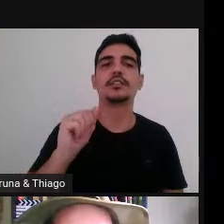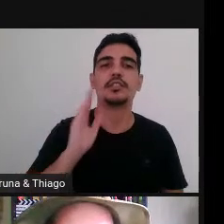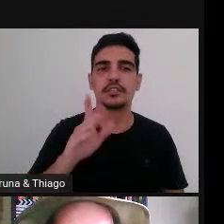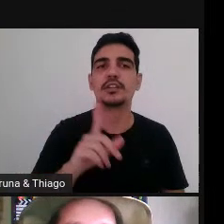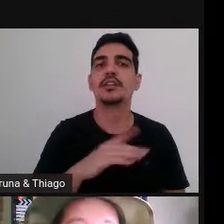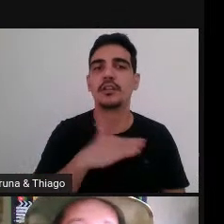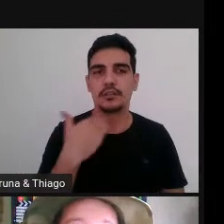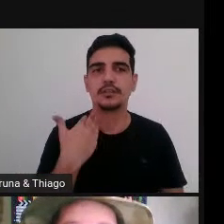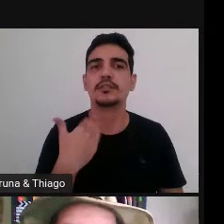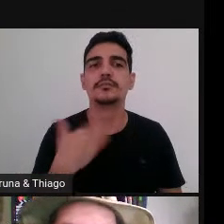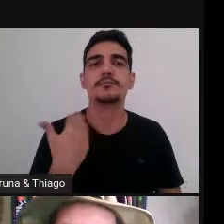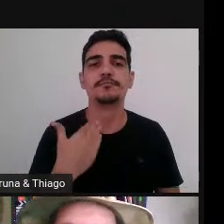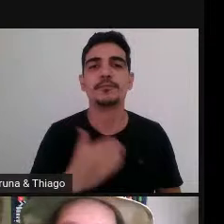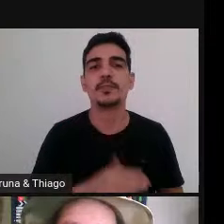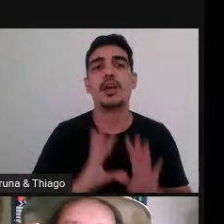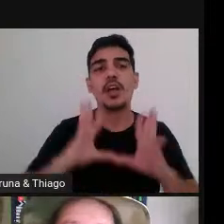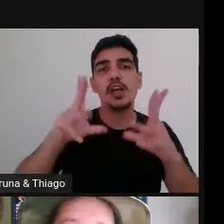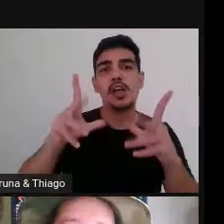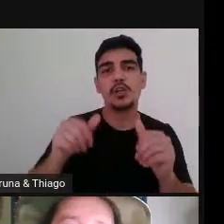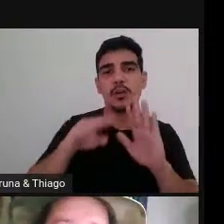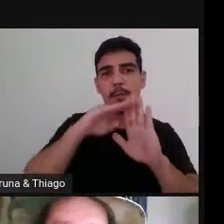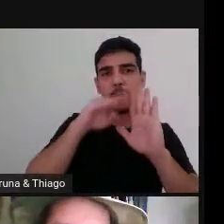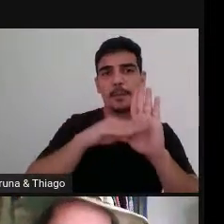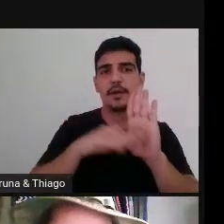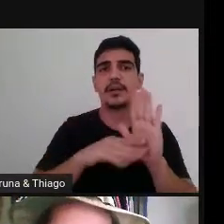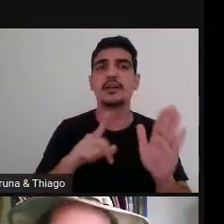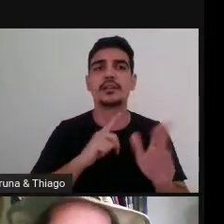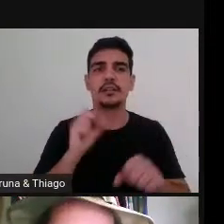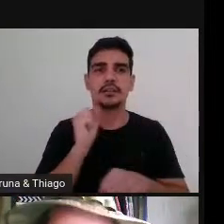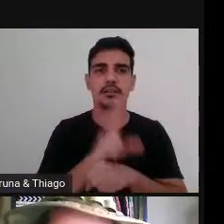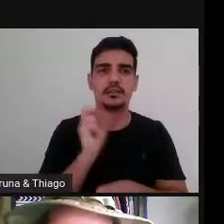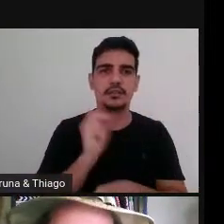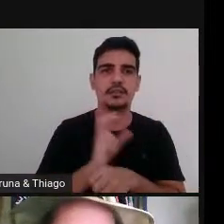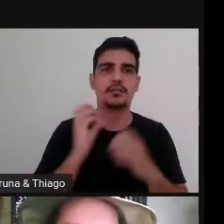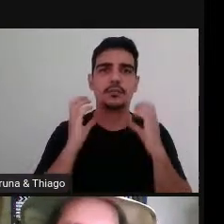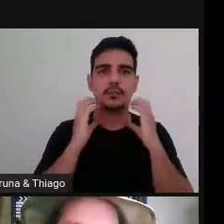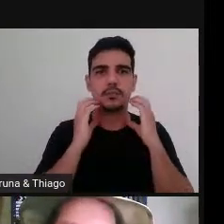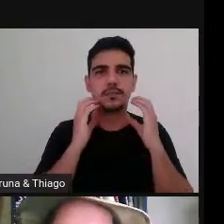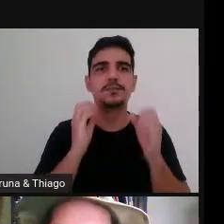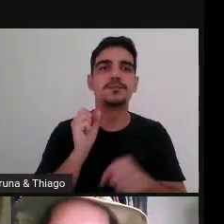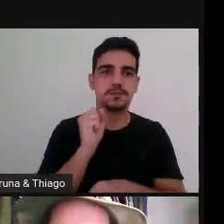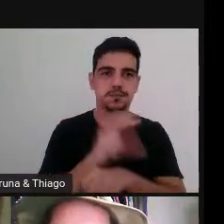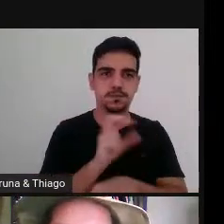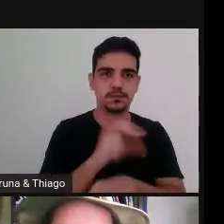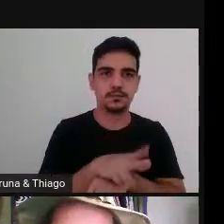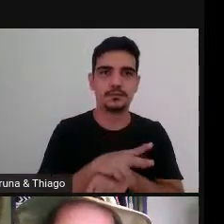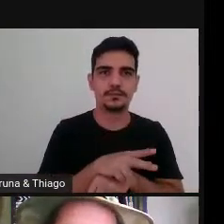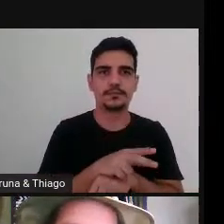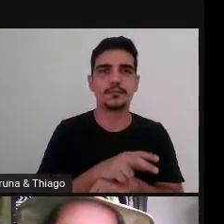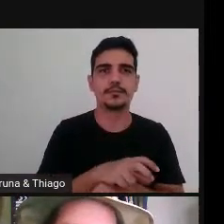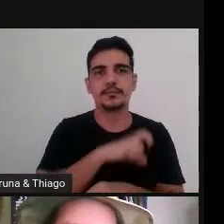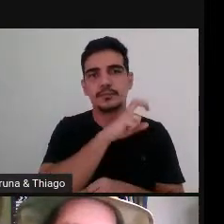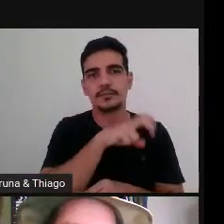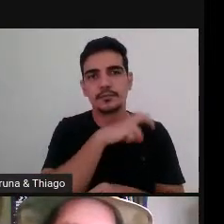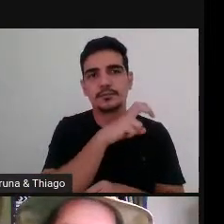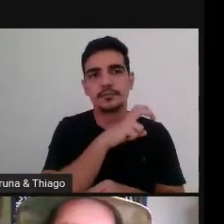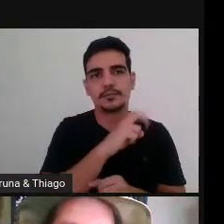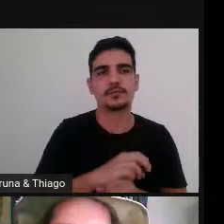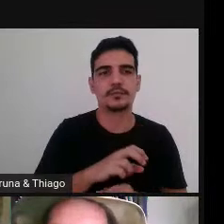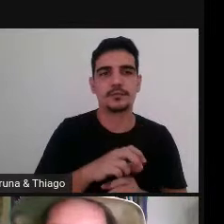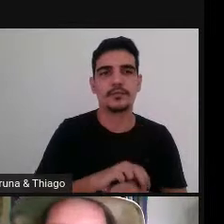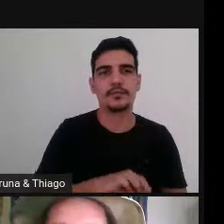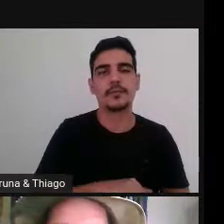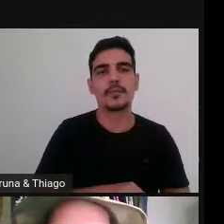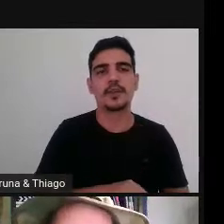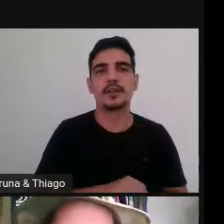tem veneno e tem um aparelho para inocular esse veneno na sua presa. No caso, ali em cima, mostrando as cobras, as presas, os dentes. E